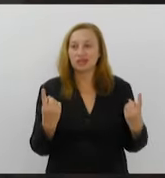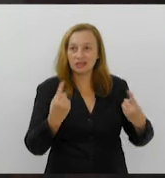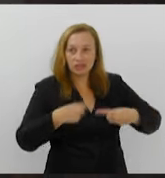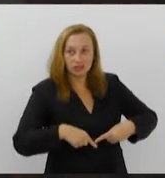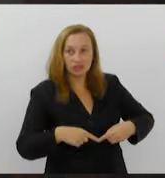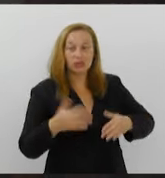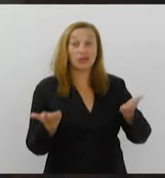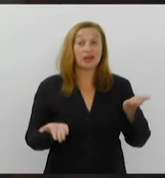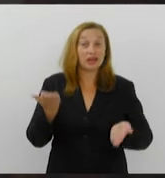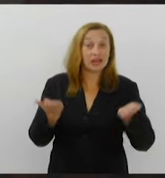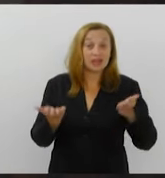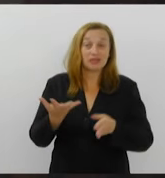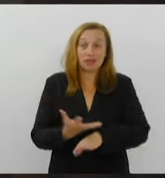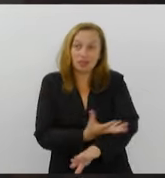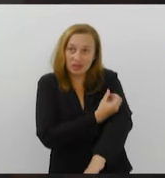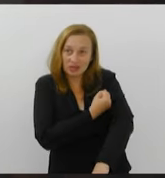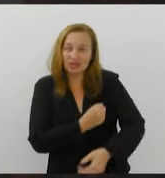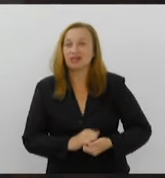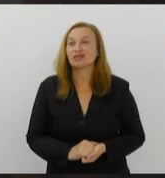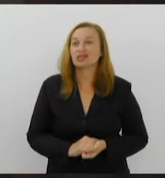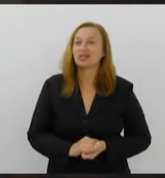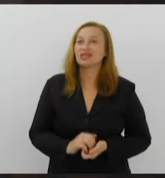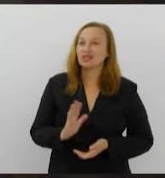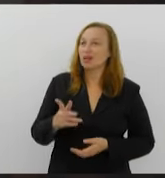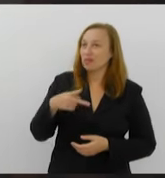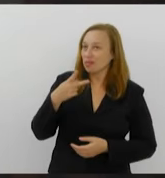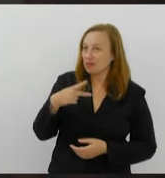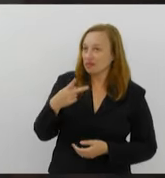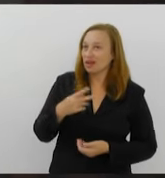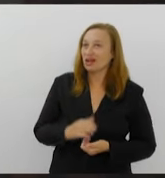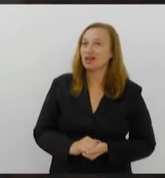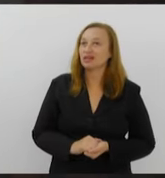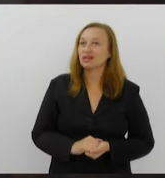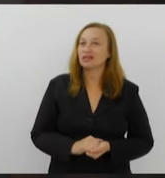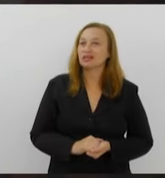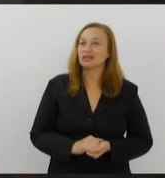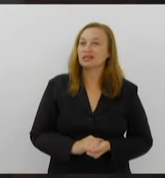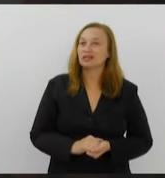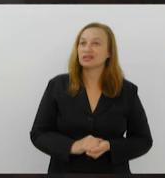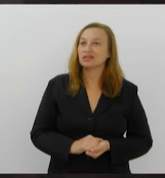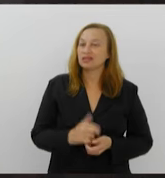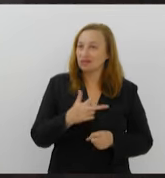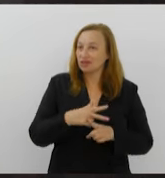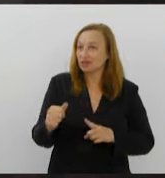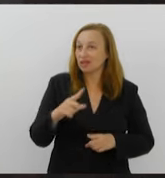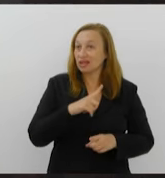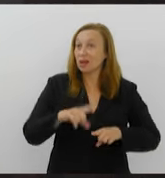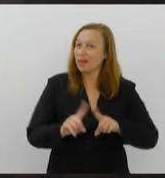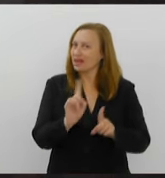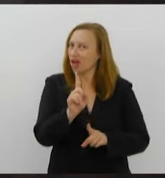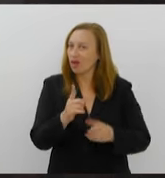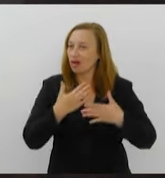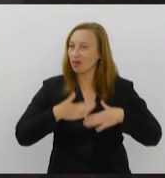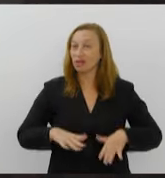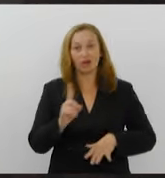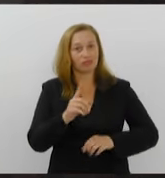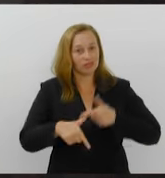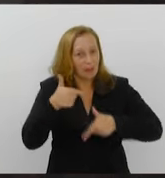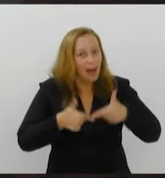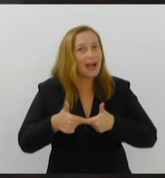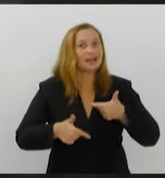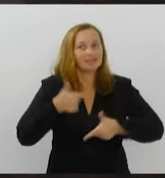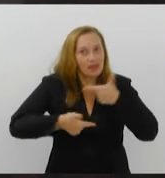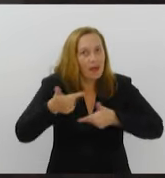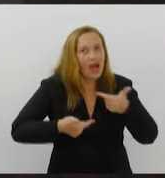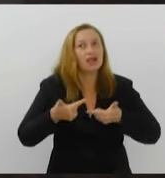bom equilíbrio emocional, onde a gente já pode dizer que está com o pé, com a mão na taça, mas não relaxa não, trabalhe,